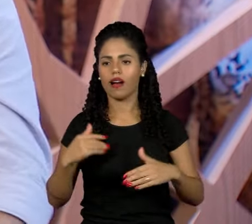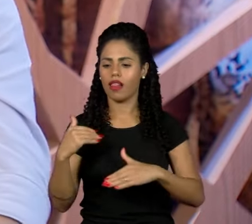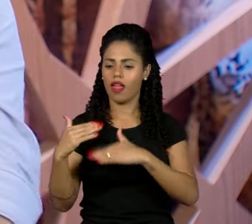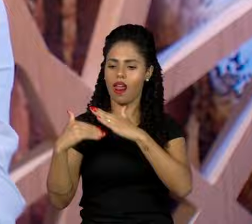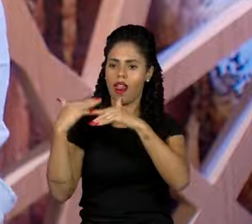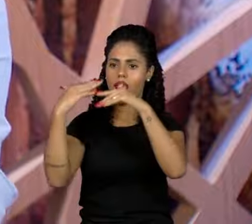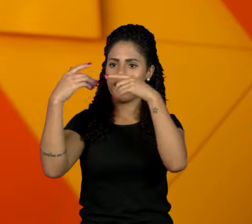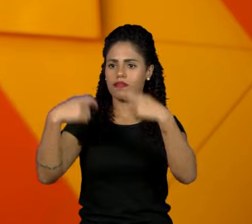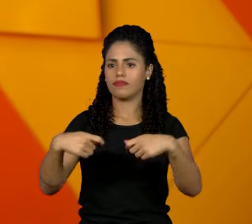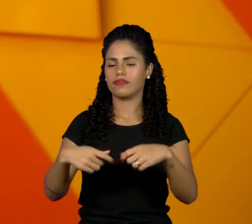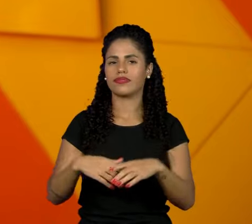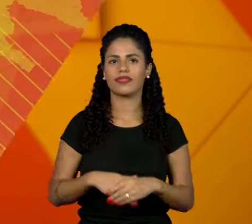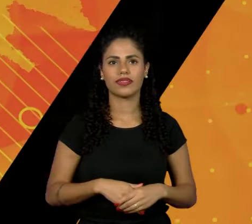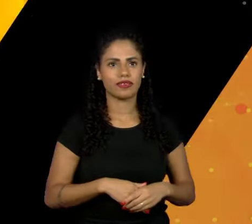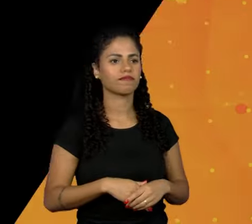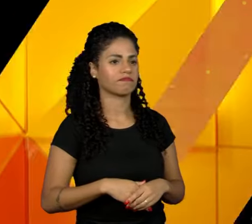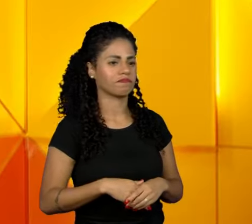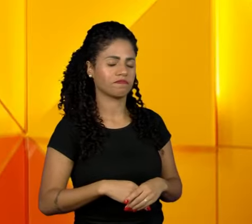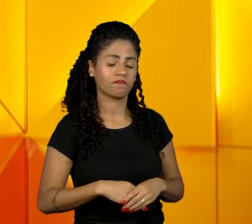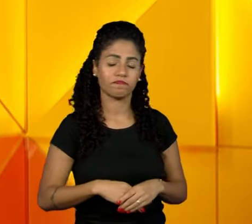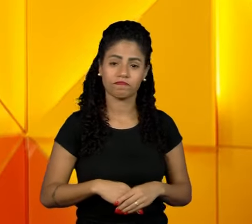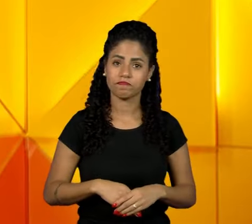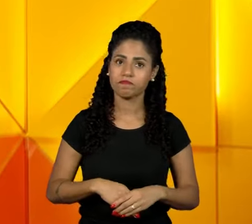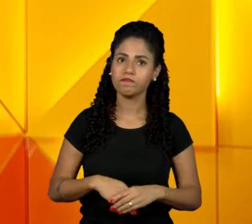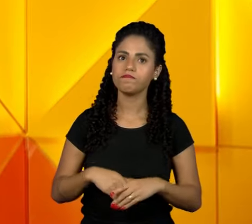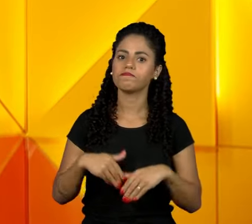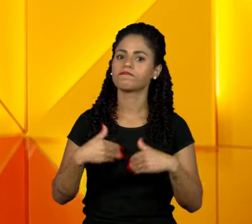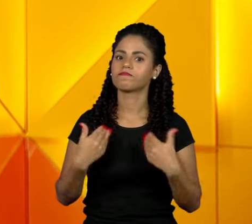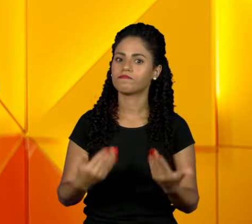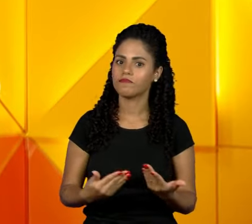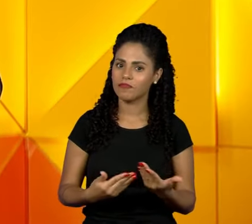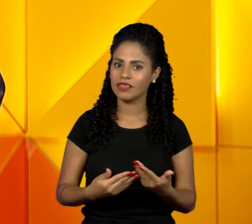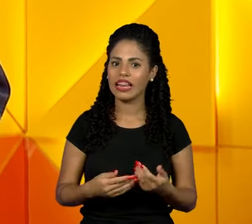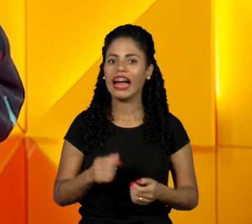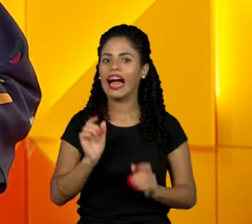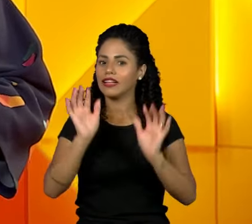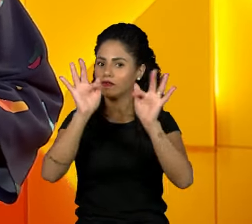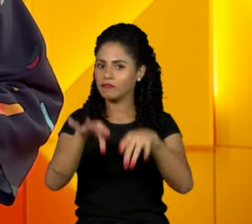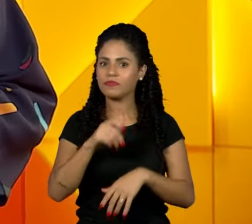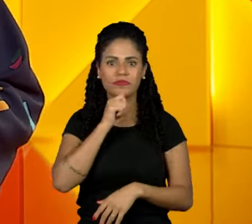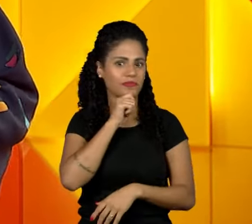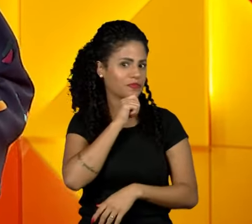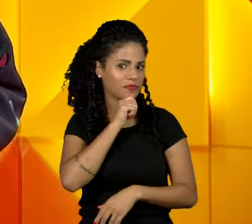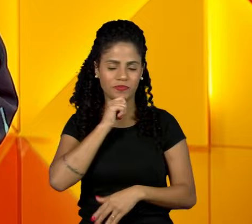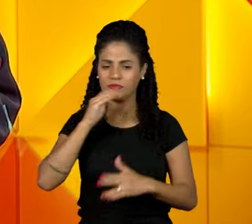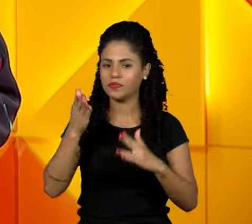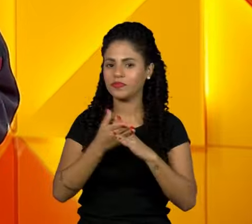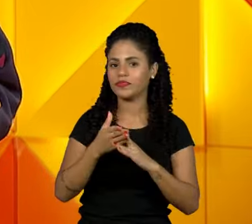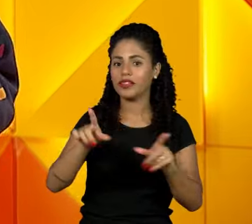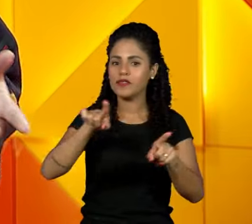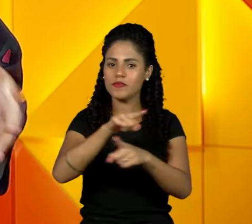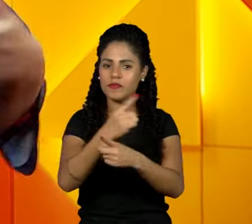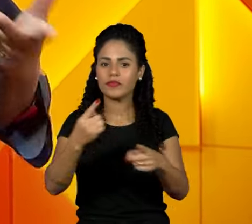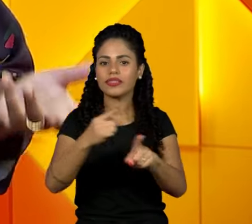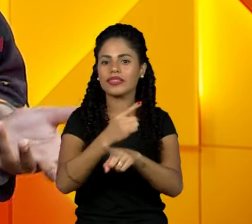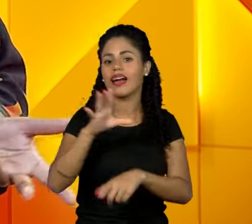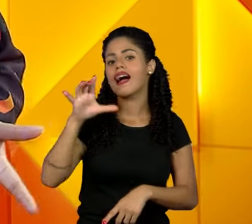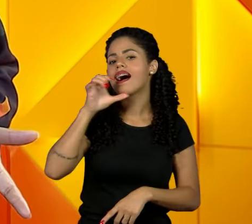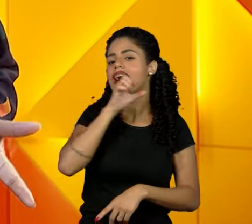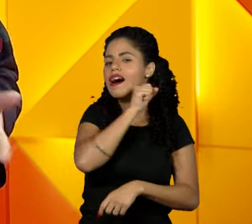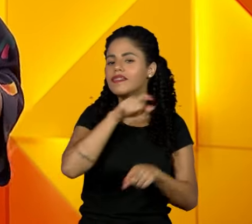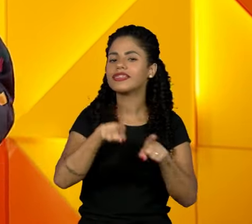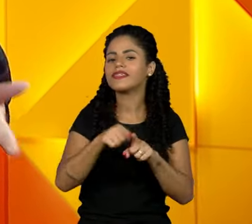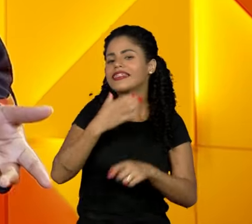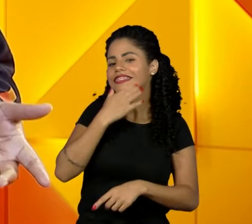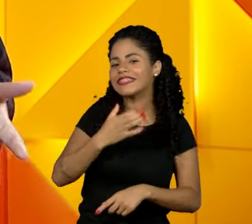os neandertais. Não tenho dúvidas. Gente, ainda não acabou. Depois do intervalo, tem um pouco de música para a gente fazer o nosso